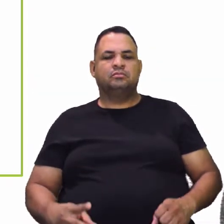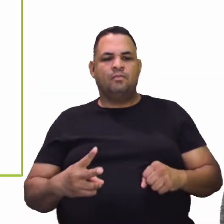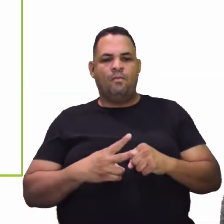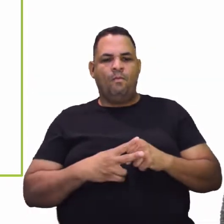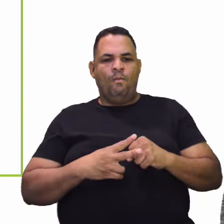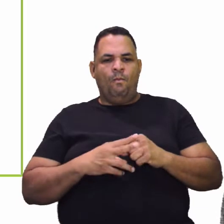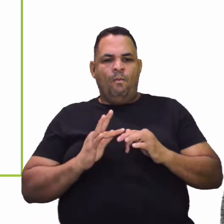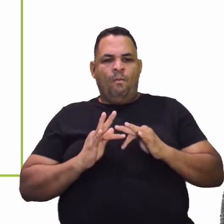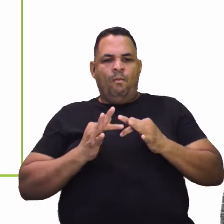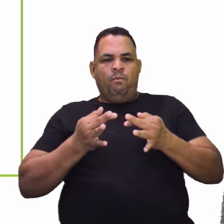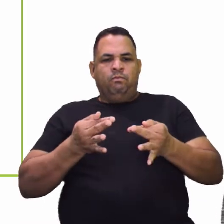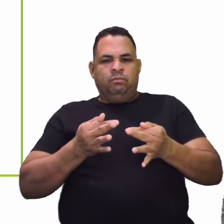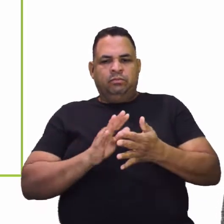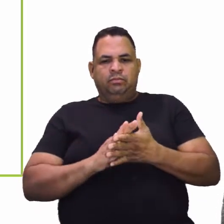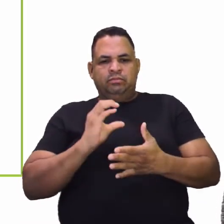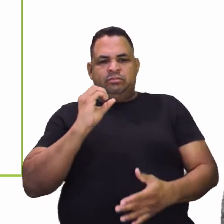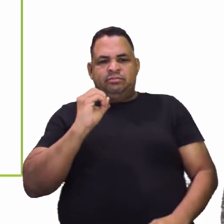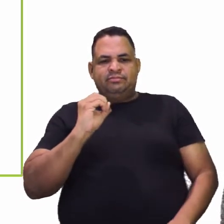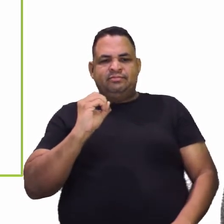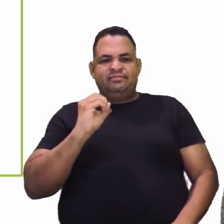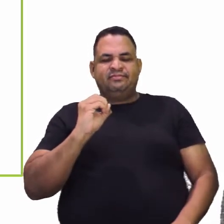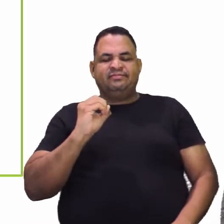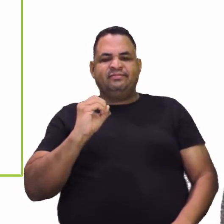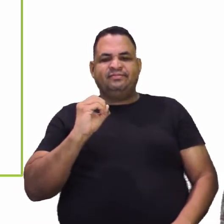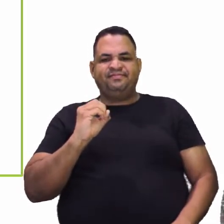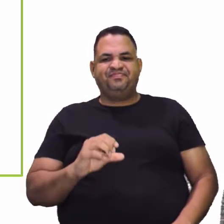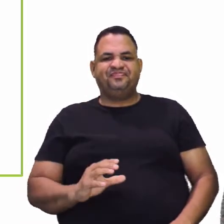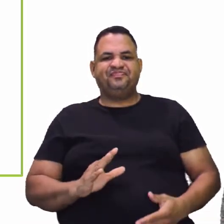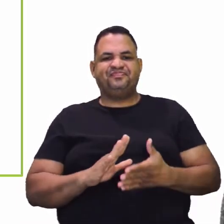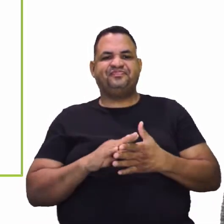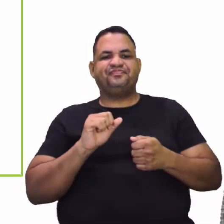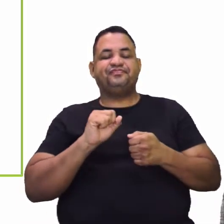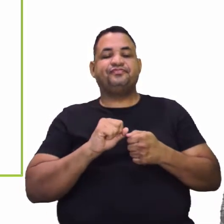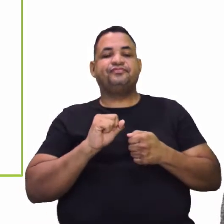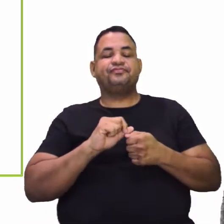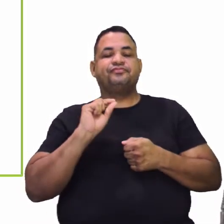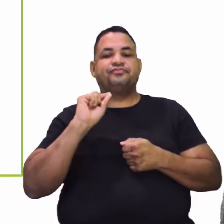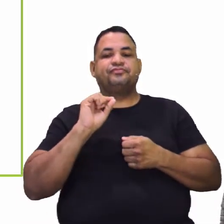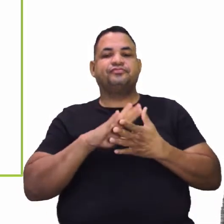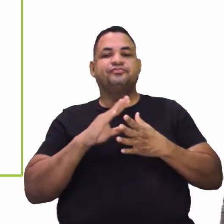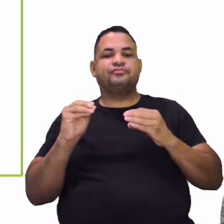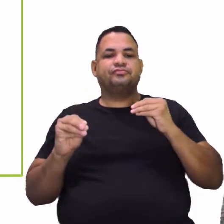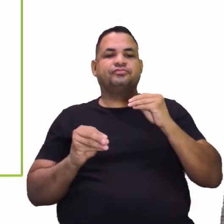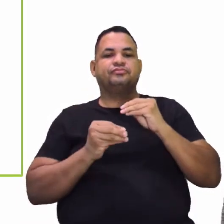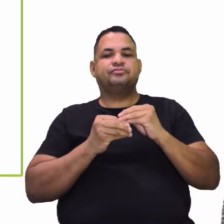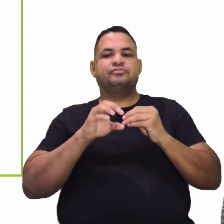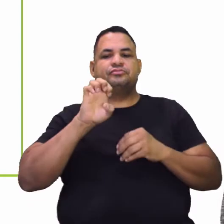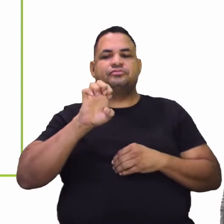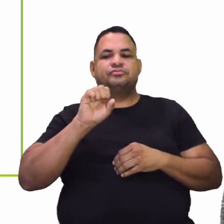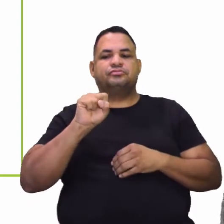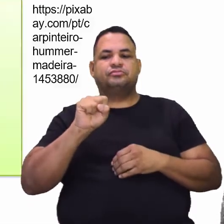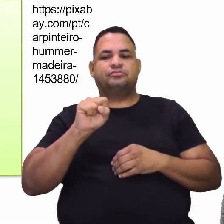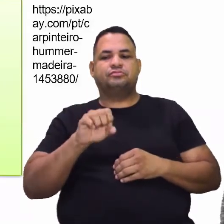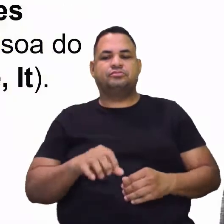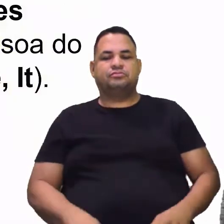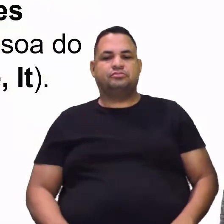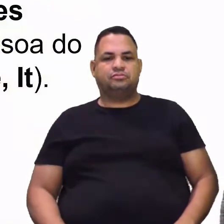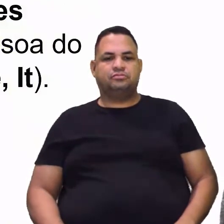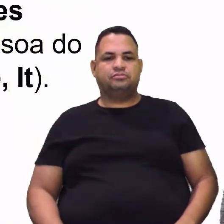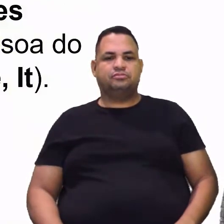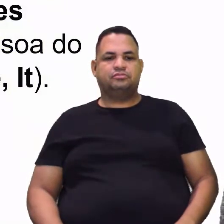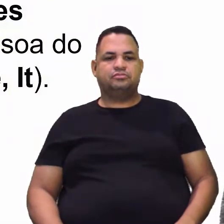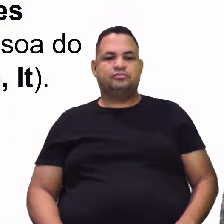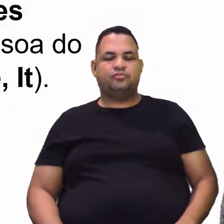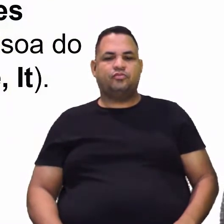Verbos terminados com as letras O, você faz o quê? Terá que acrescentar ES. E